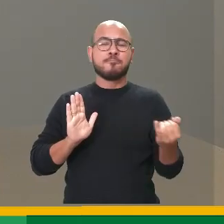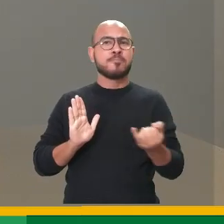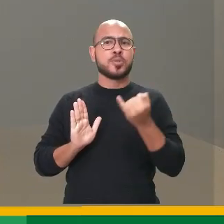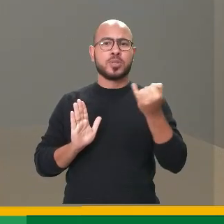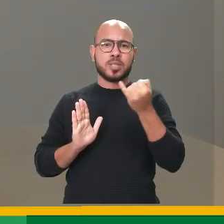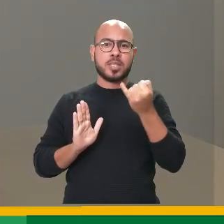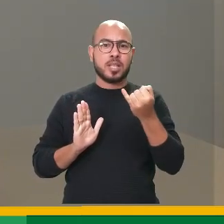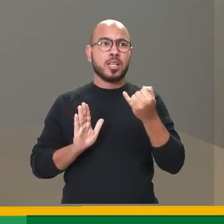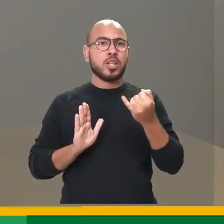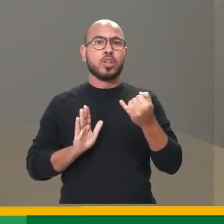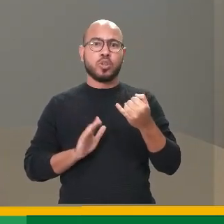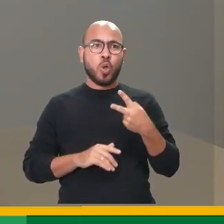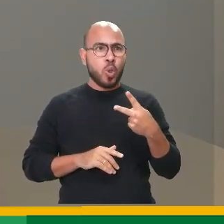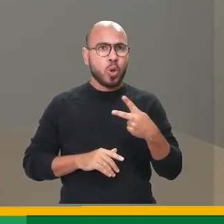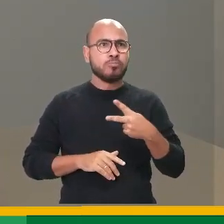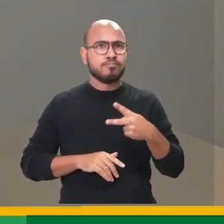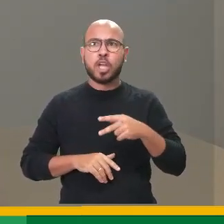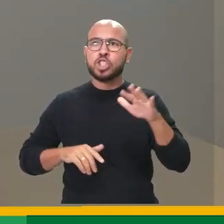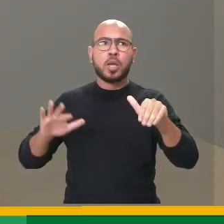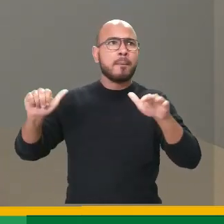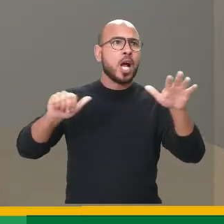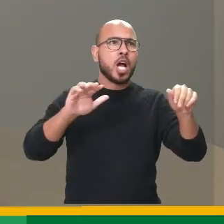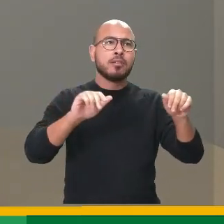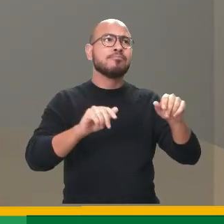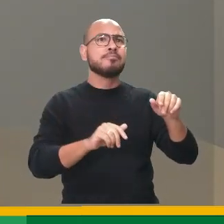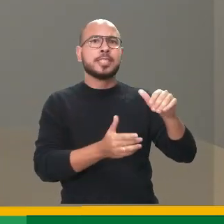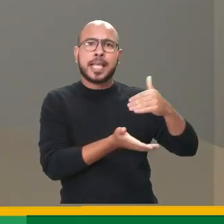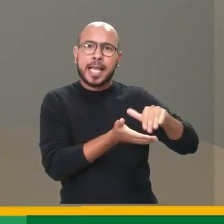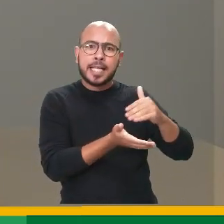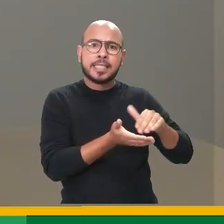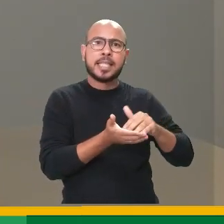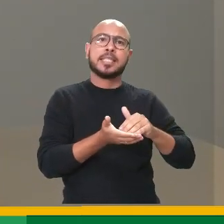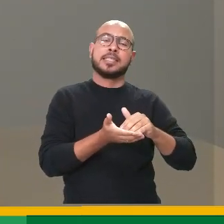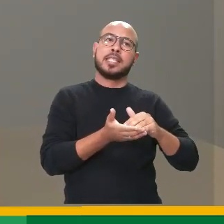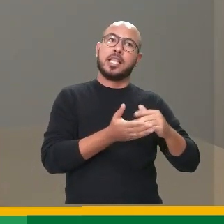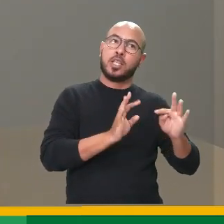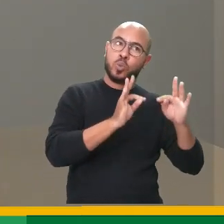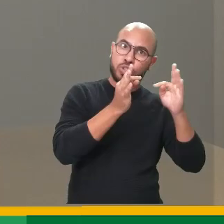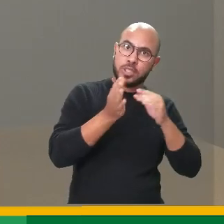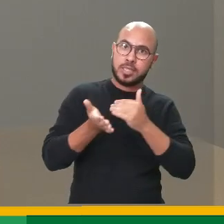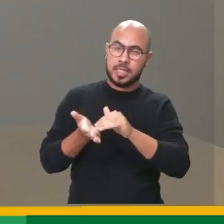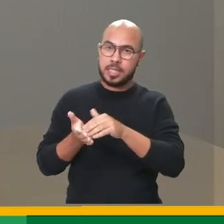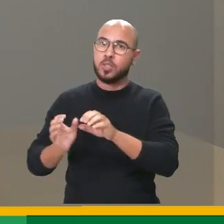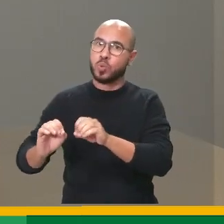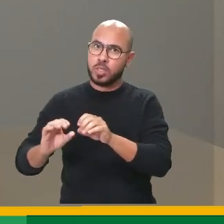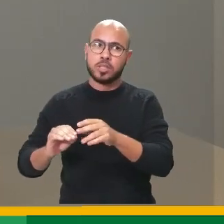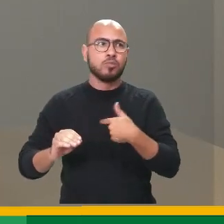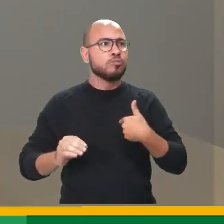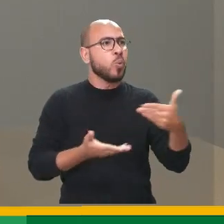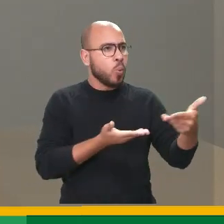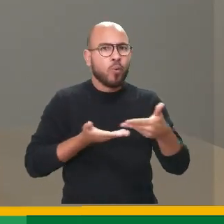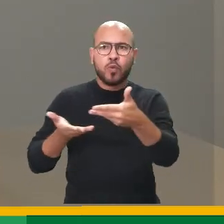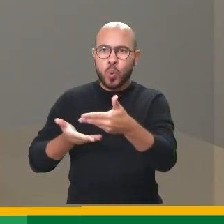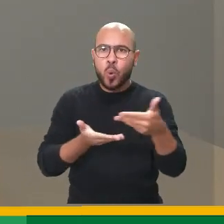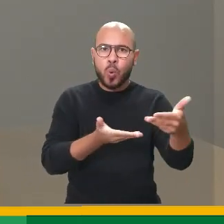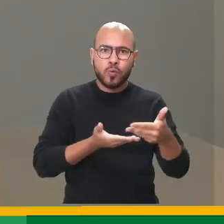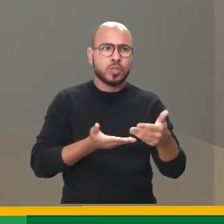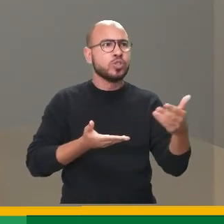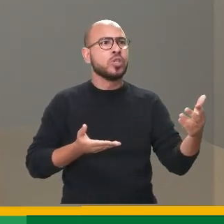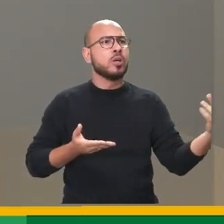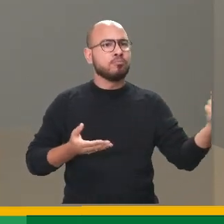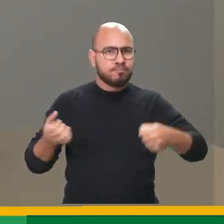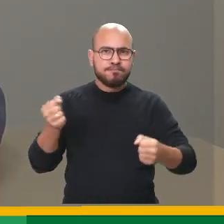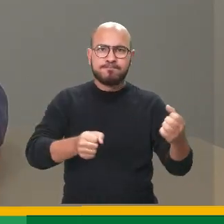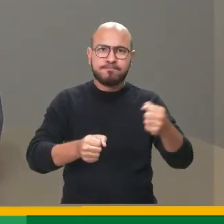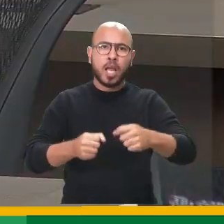precisar fazer mobilização seja na Secretaria de tecnologia seja na Secretaria de Educação eu tenho certeza que a gente pode botar especialistas aqui que começar a debater a